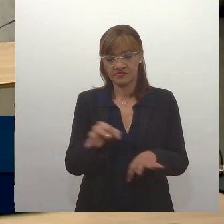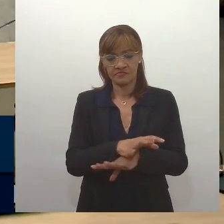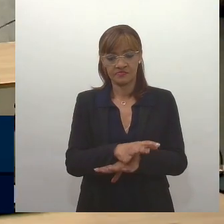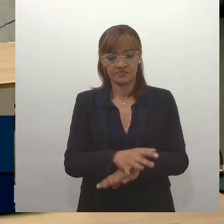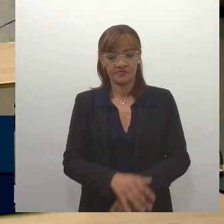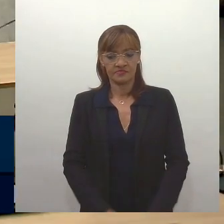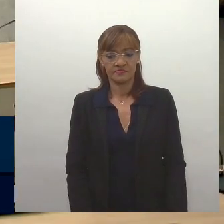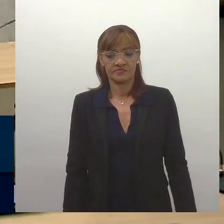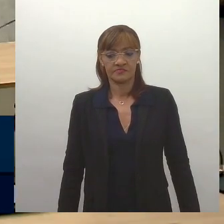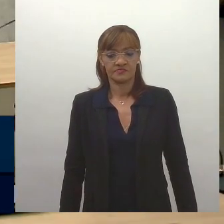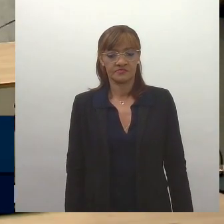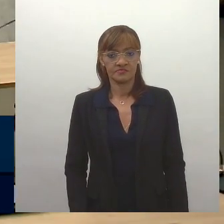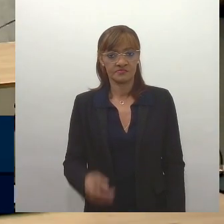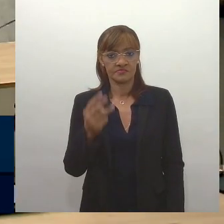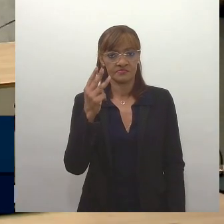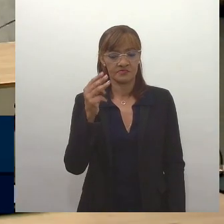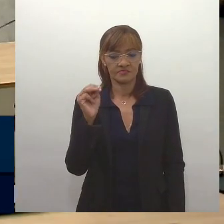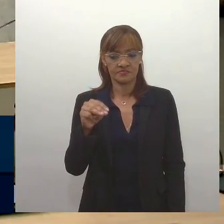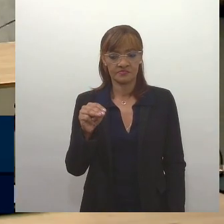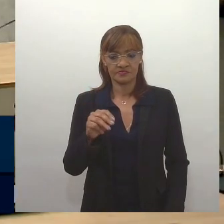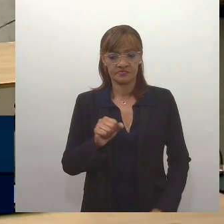Deputado deputado